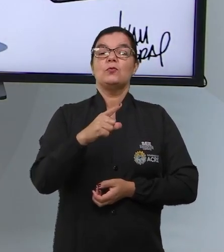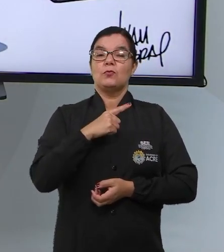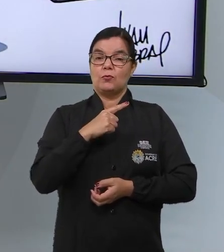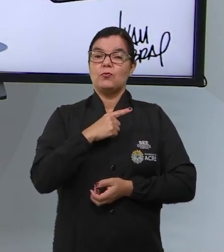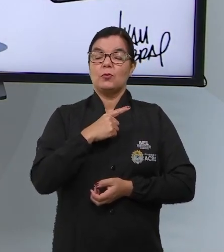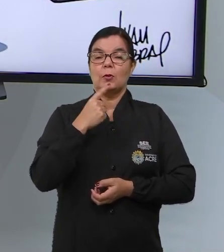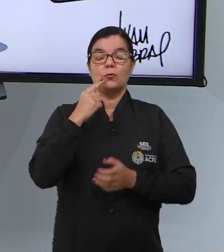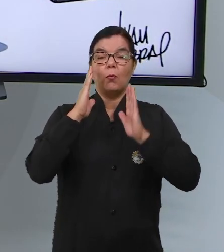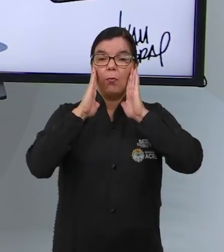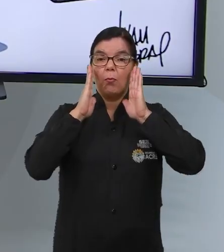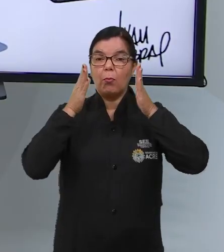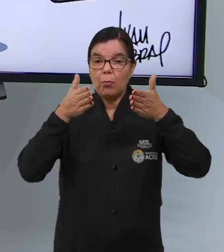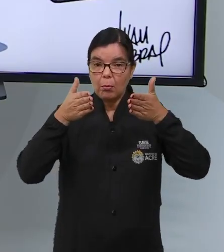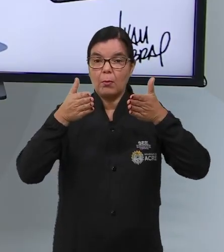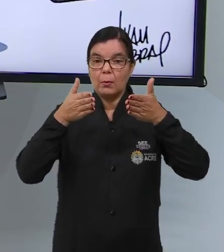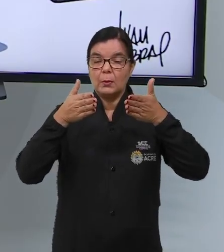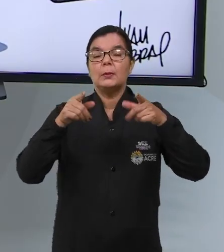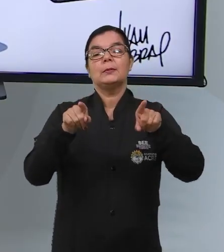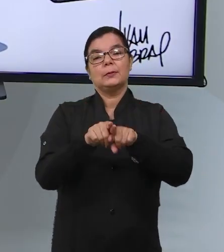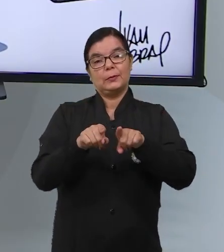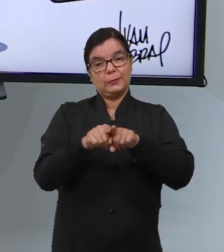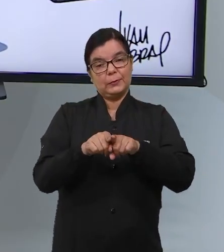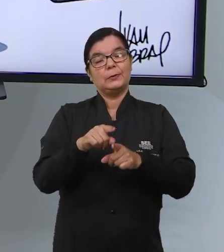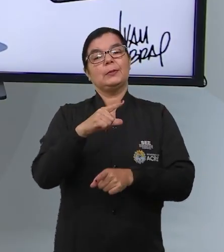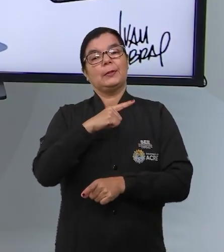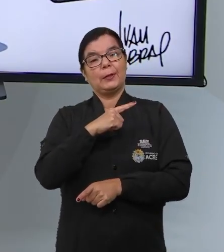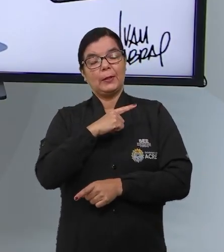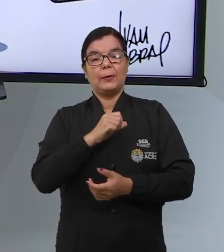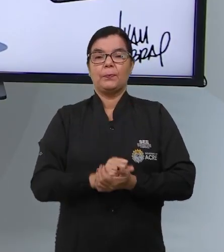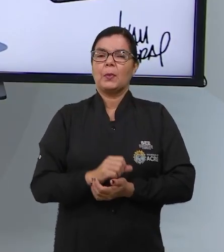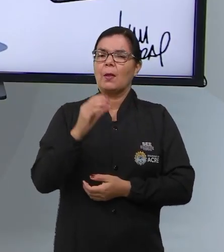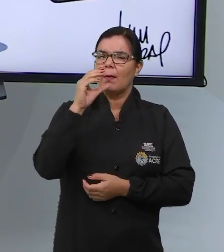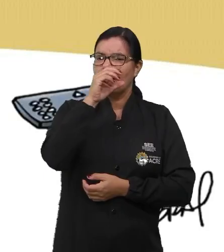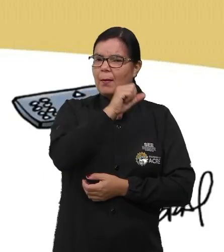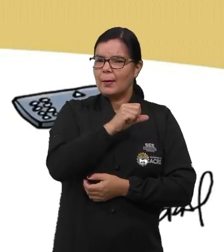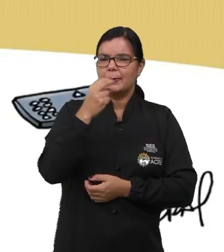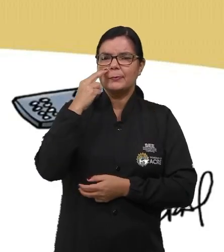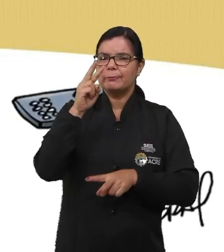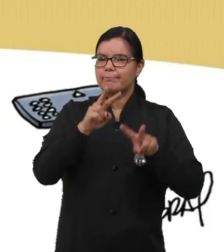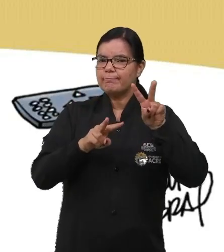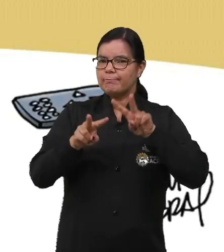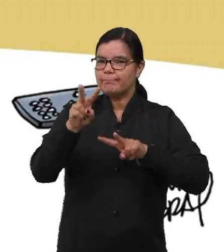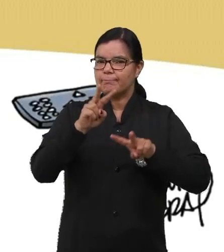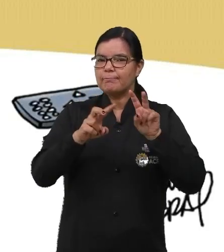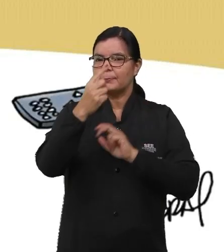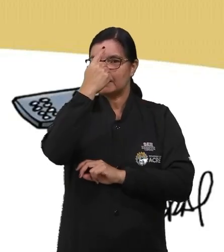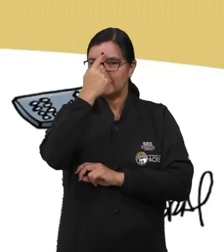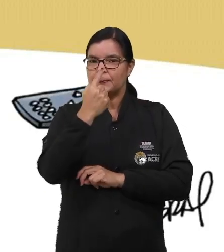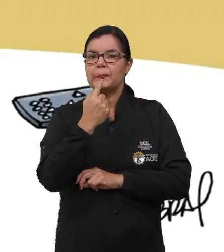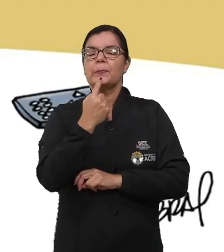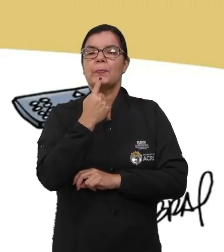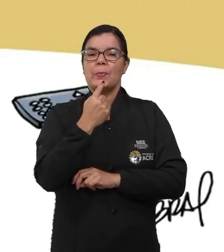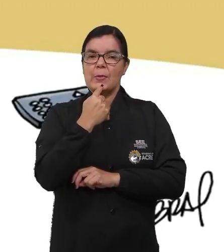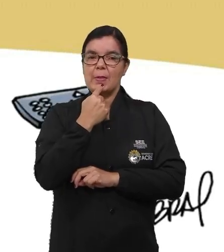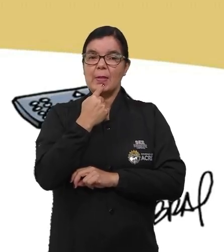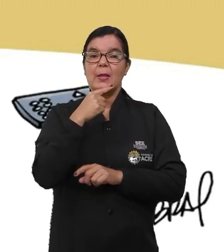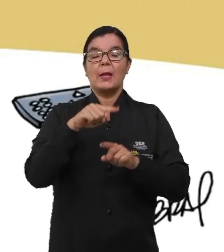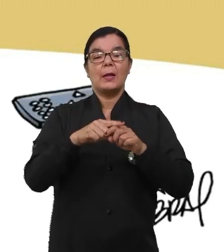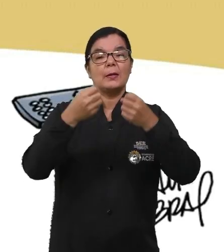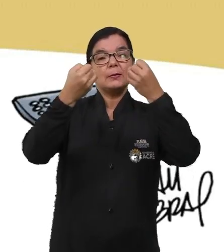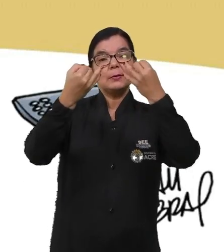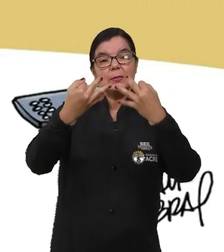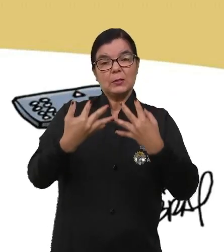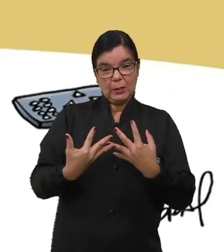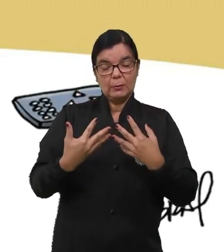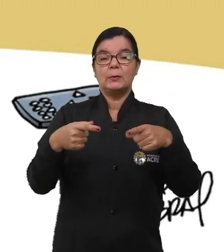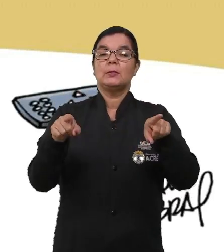de alienação na qual você se encontra. Rapidinho vamos visualizar essa imagem, então ela acaba retratando